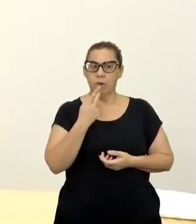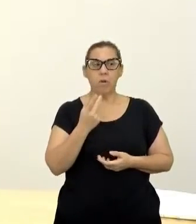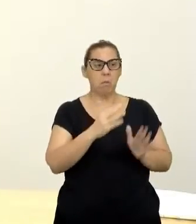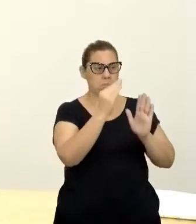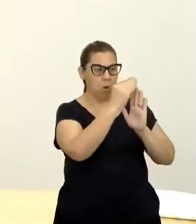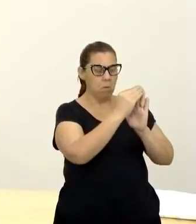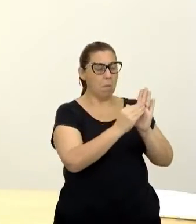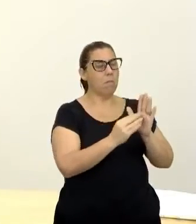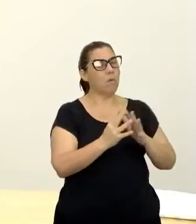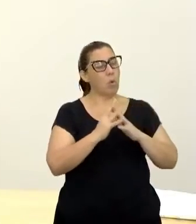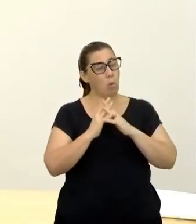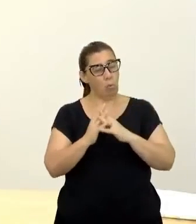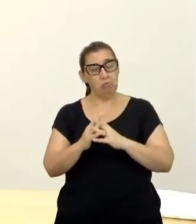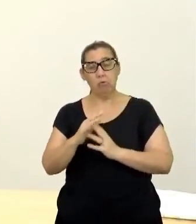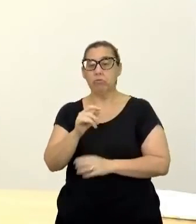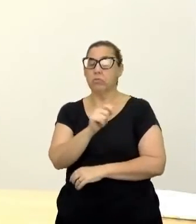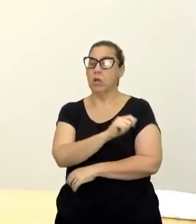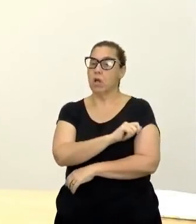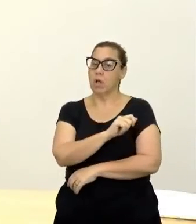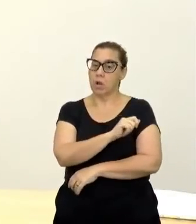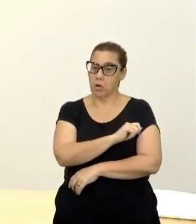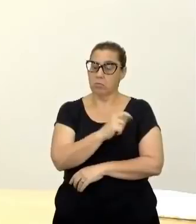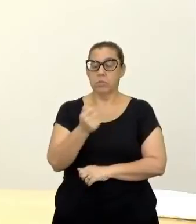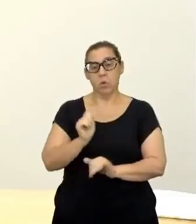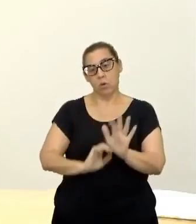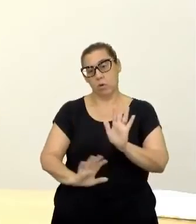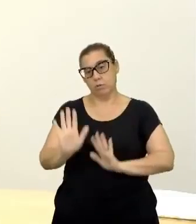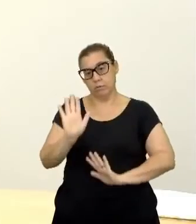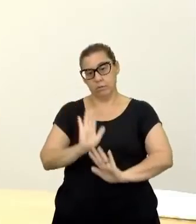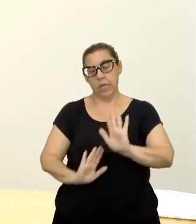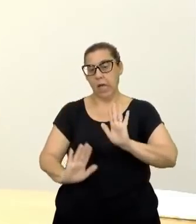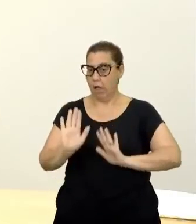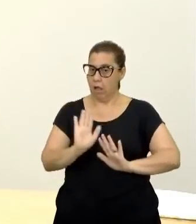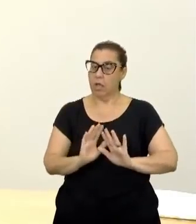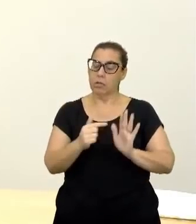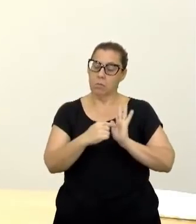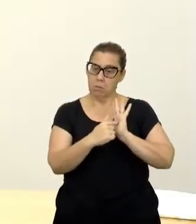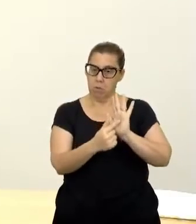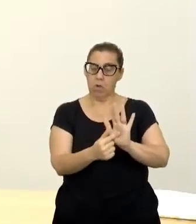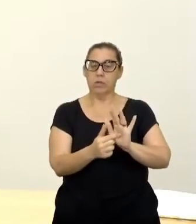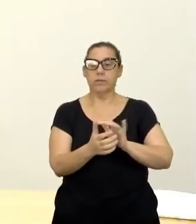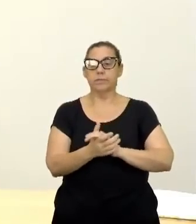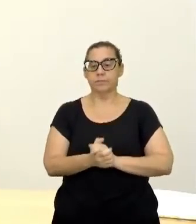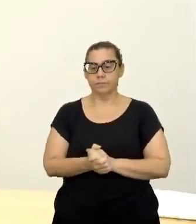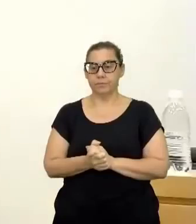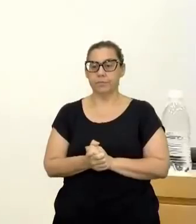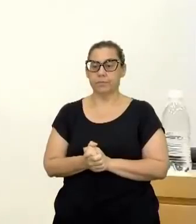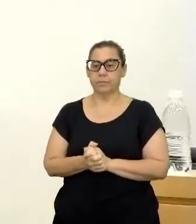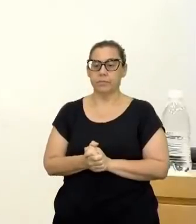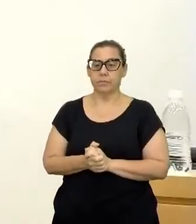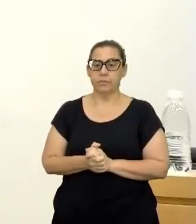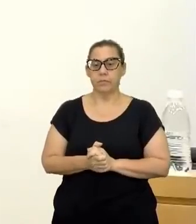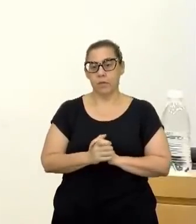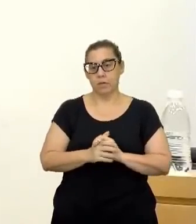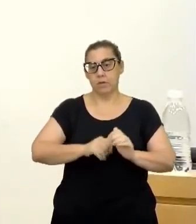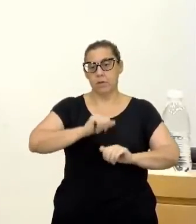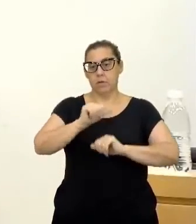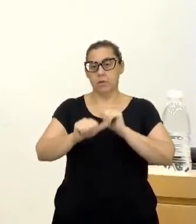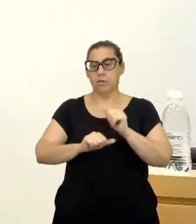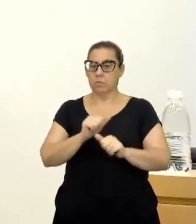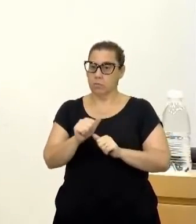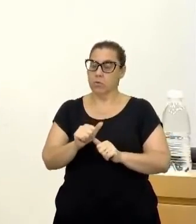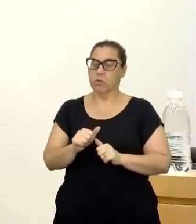é confuso para os alunos, por isso que a gente tem esse cuidado, né? Fazer essas demonstrações, né, Vê? Mas a gente tem que mudar um pouquinho